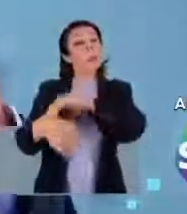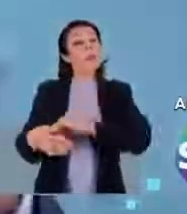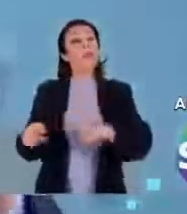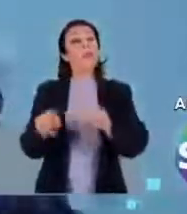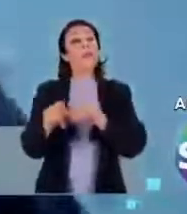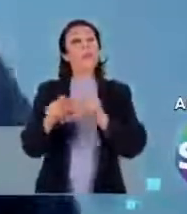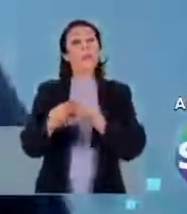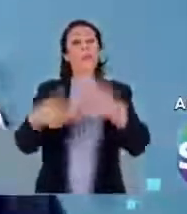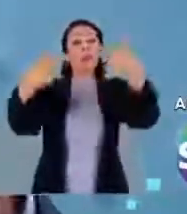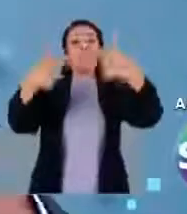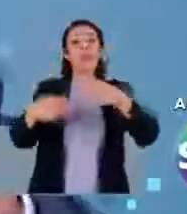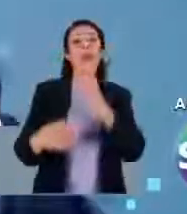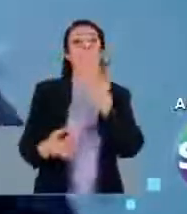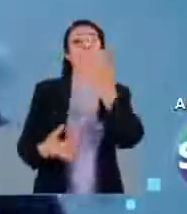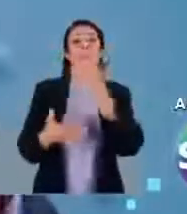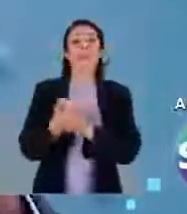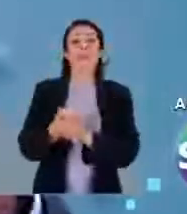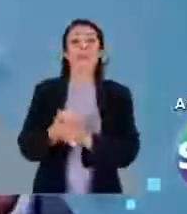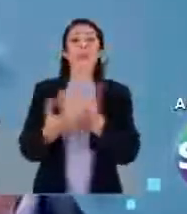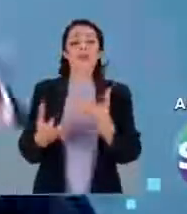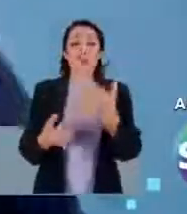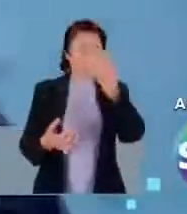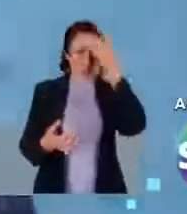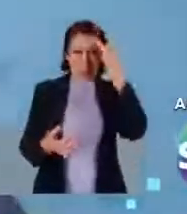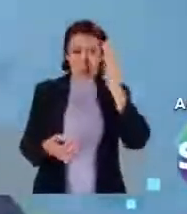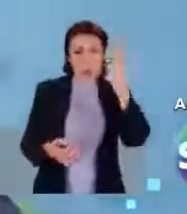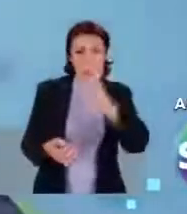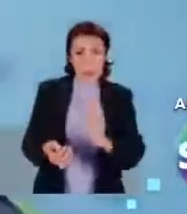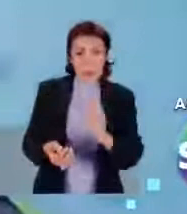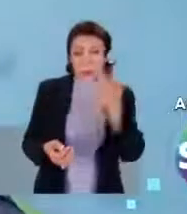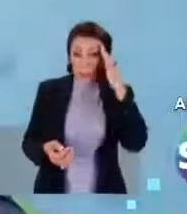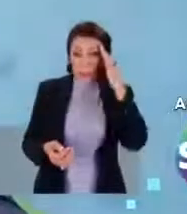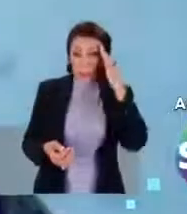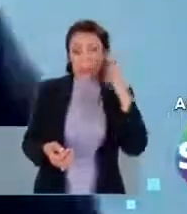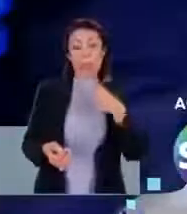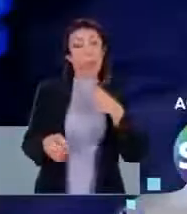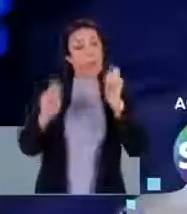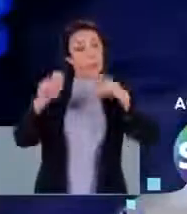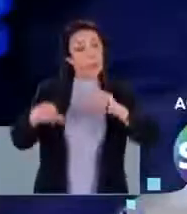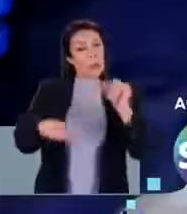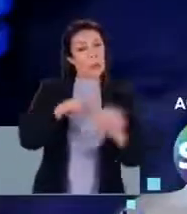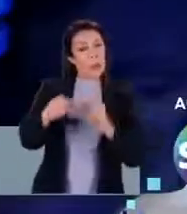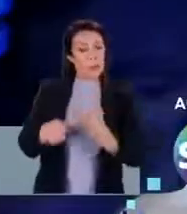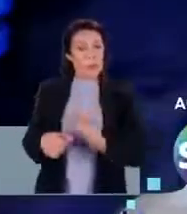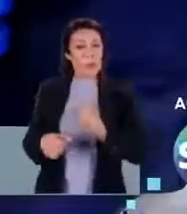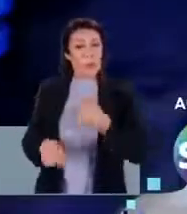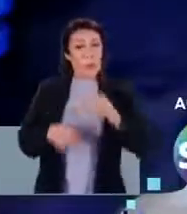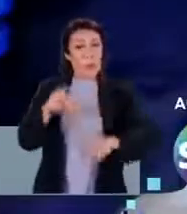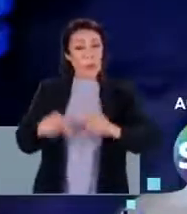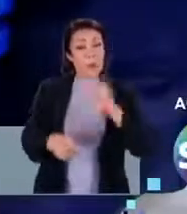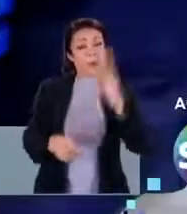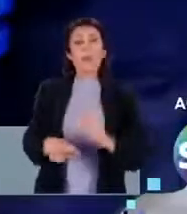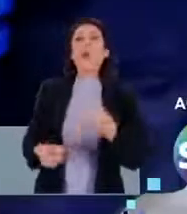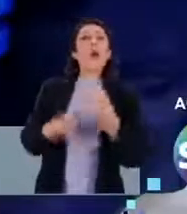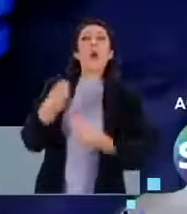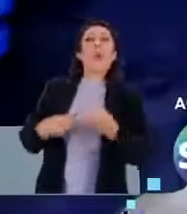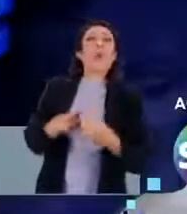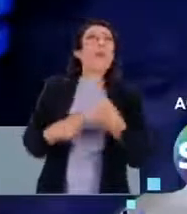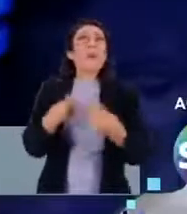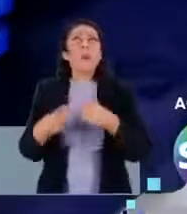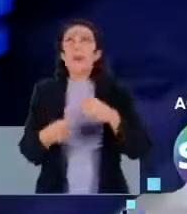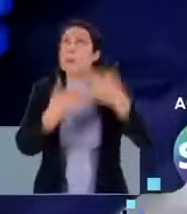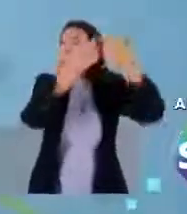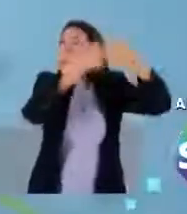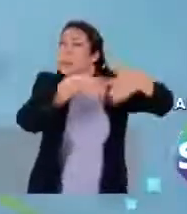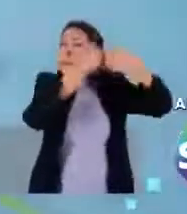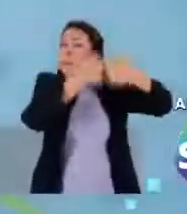com que o povo brasileiro bata Como eu disse me reconheça como o cara que mudou a vida do povo brasileiro como é que eu faço como é que eu faço como é que eu faço o homem experiente como eu